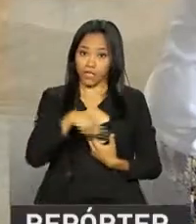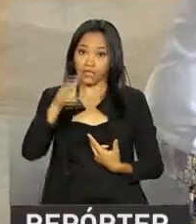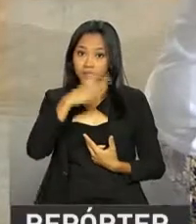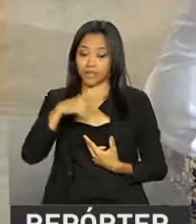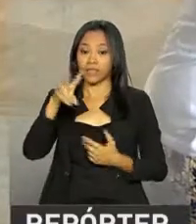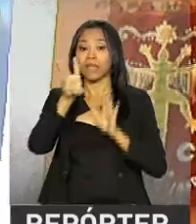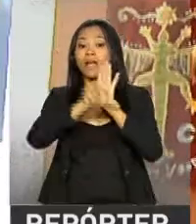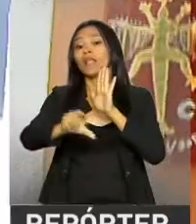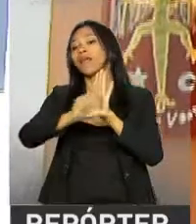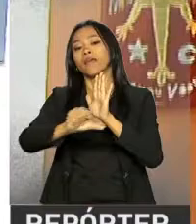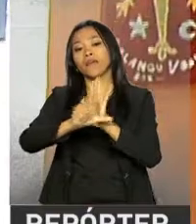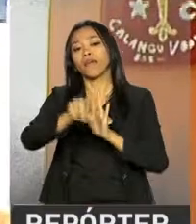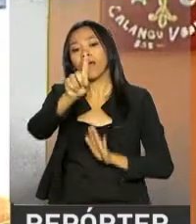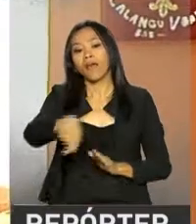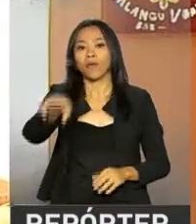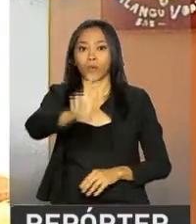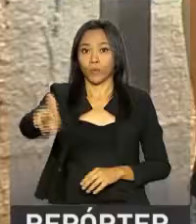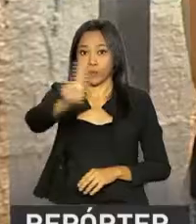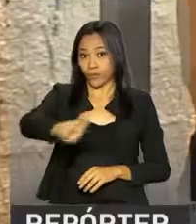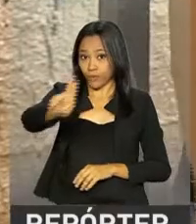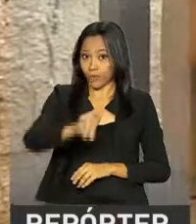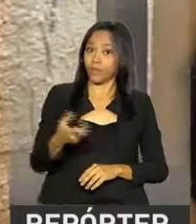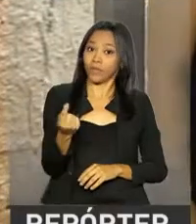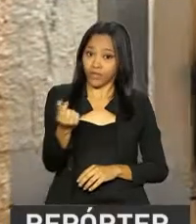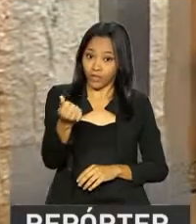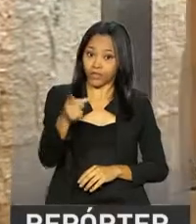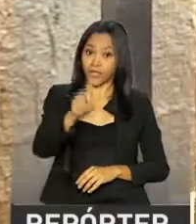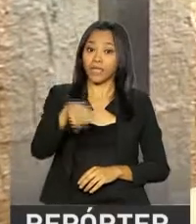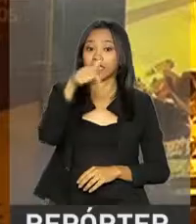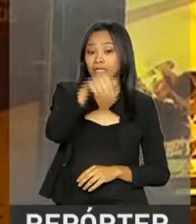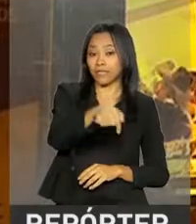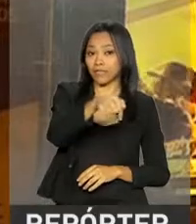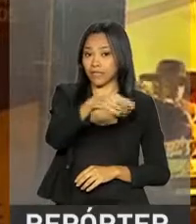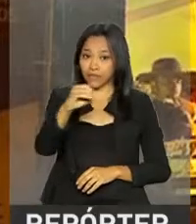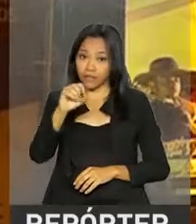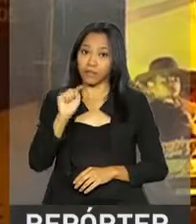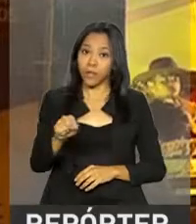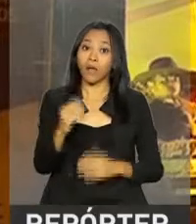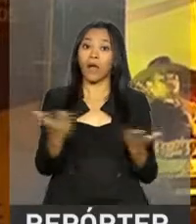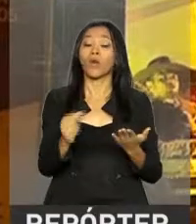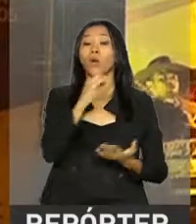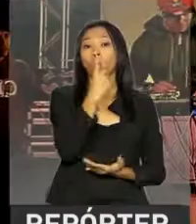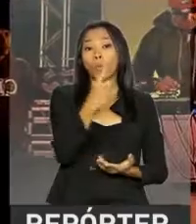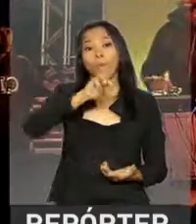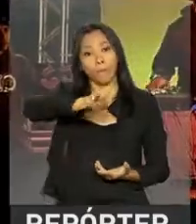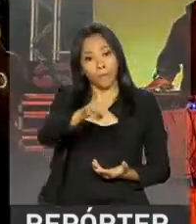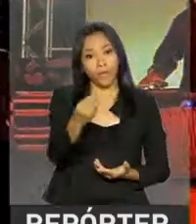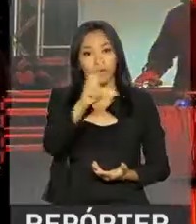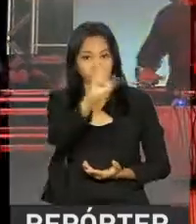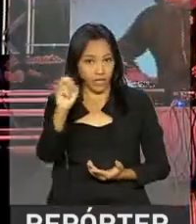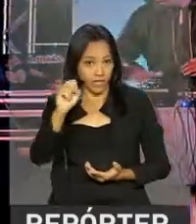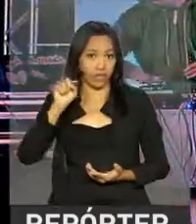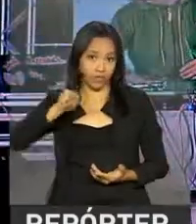do teto limite de utilização de recursos que passou de 700 mil para um milhão e meio de reais segundo o